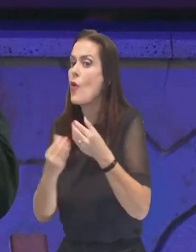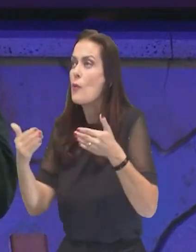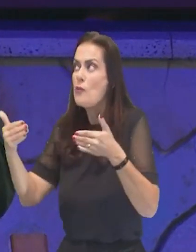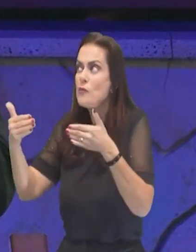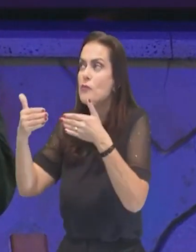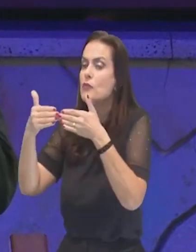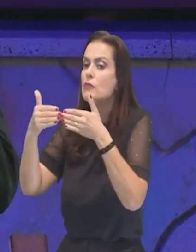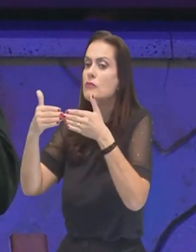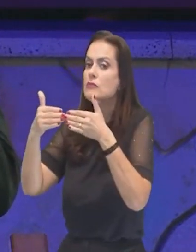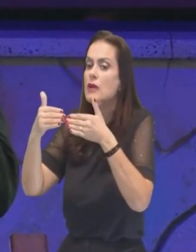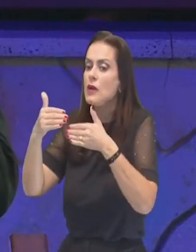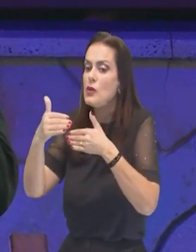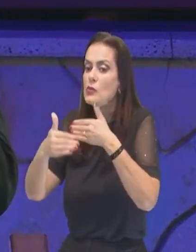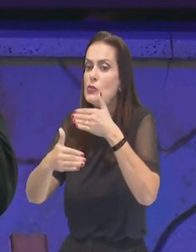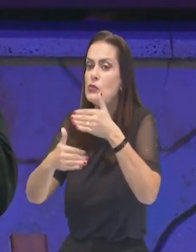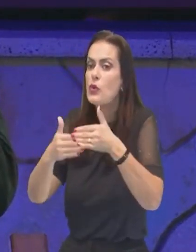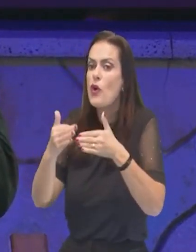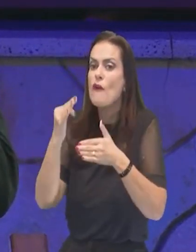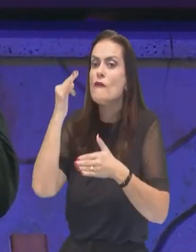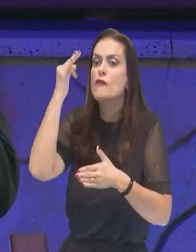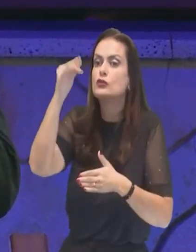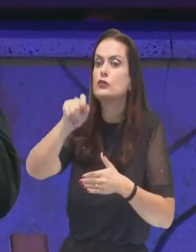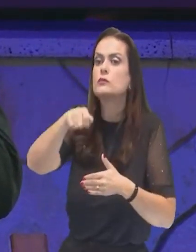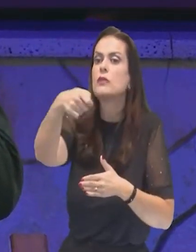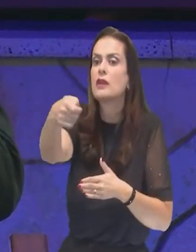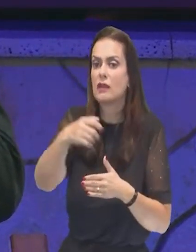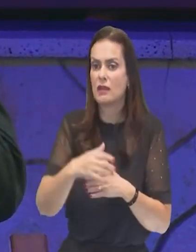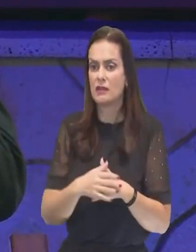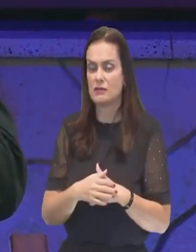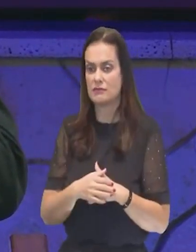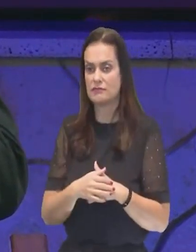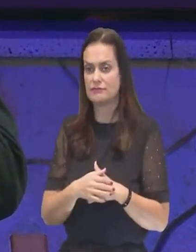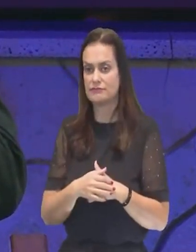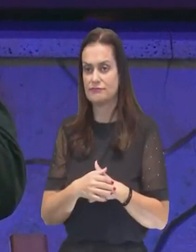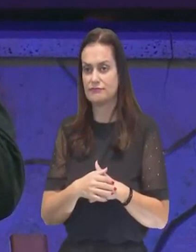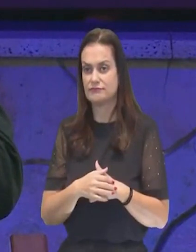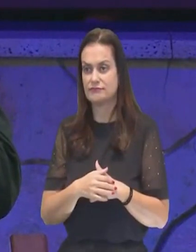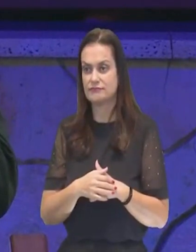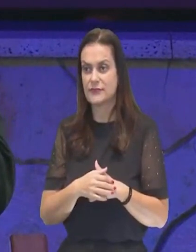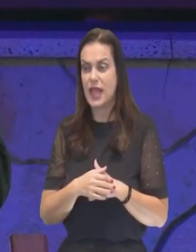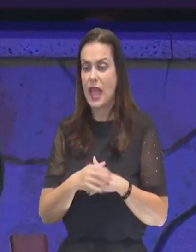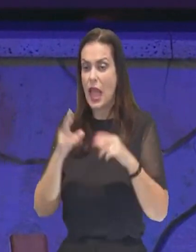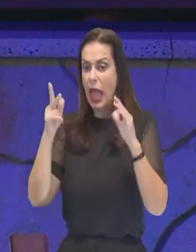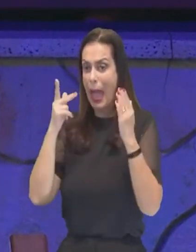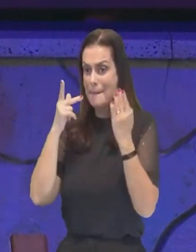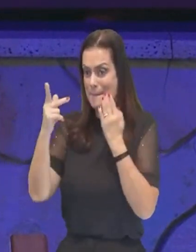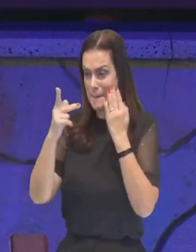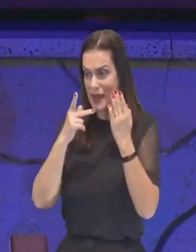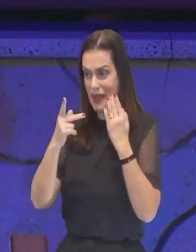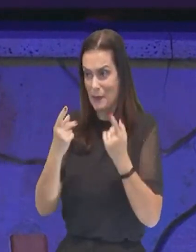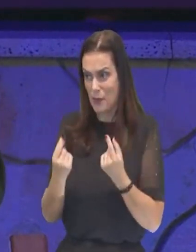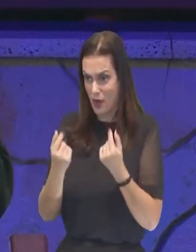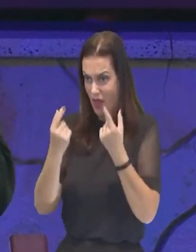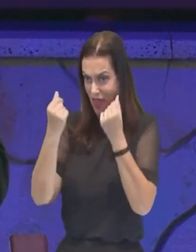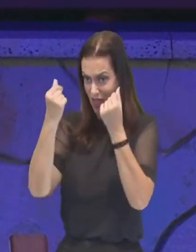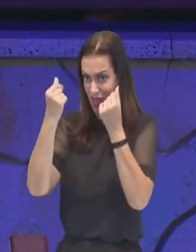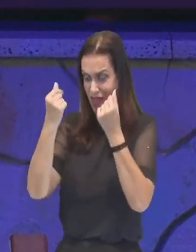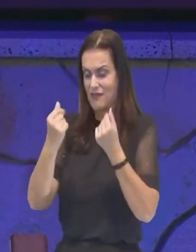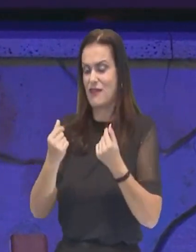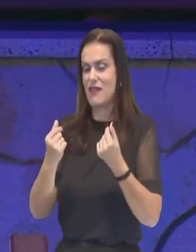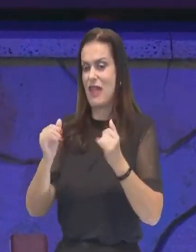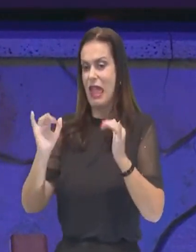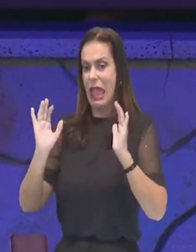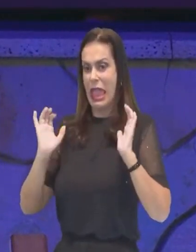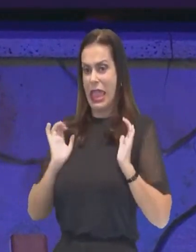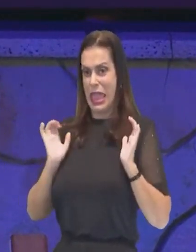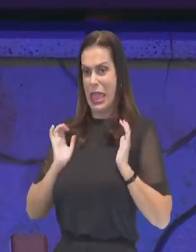será? Na verdade, o significado da parábola do rico insensato pode ser facilmente entendido diante